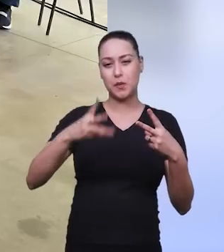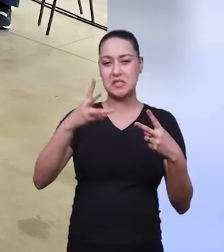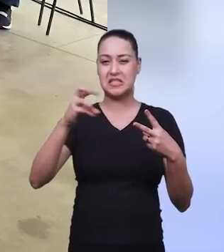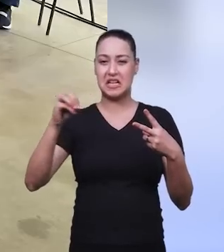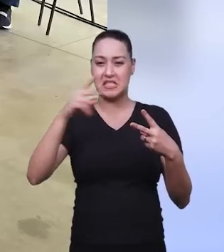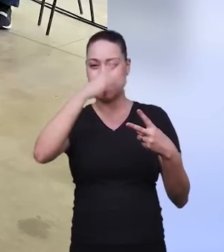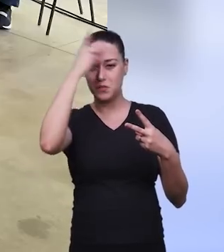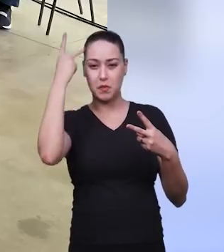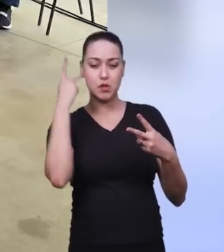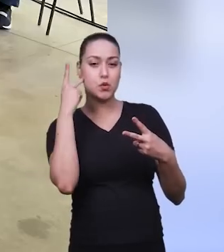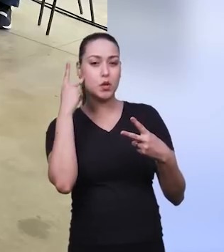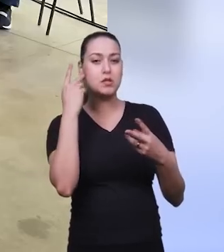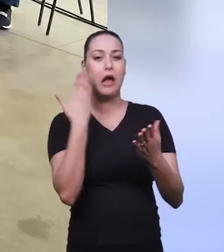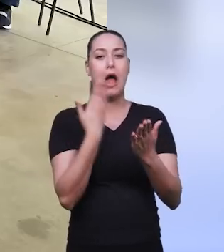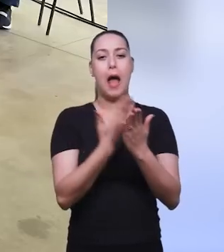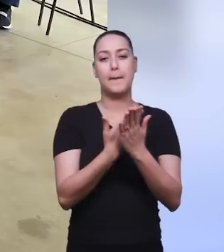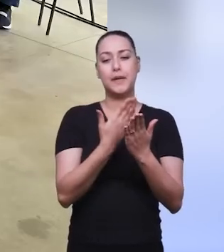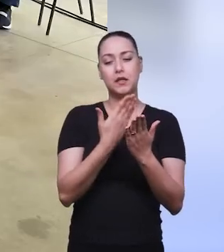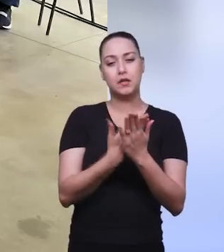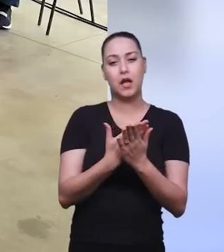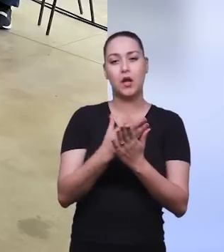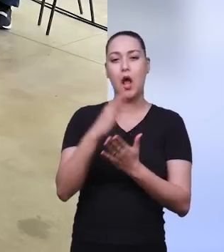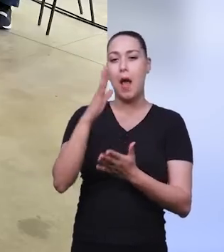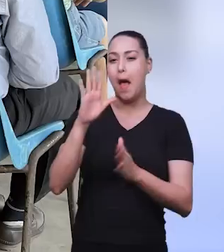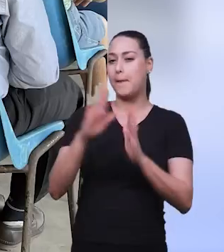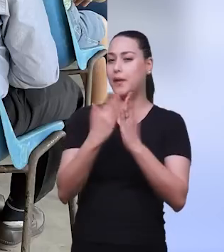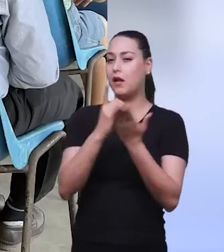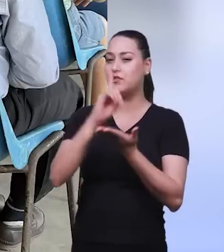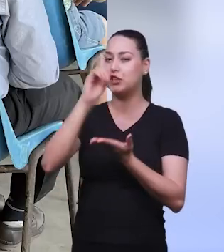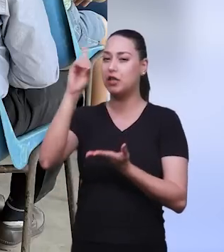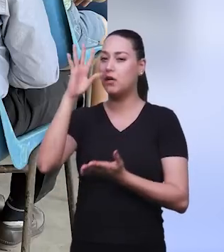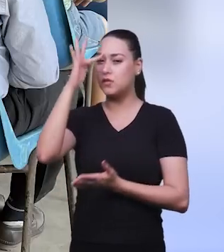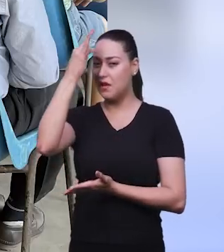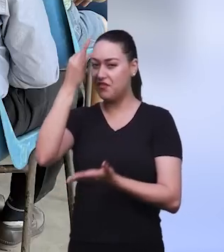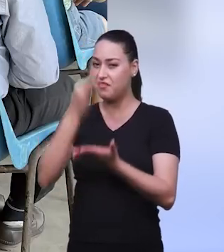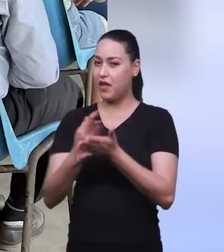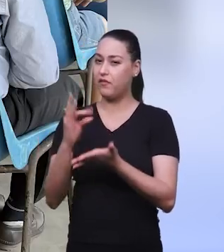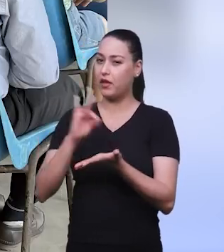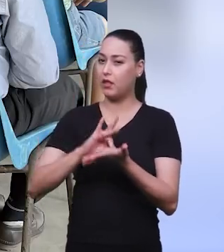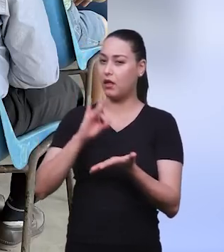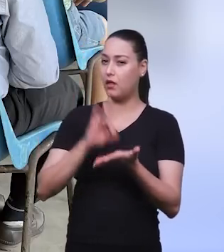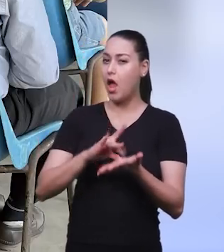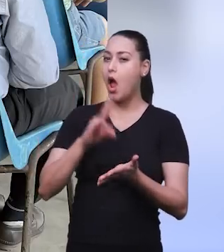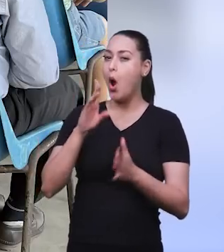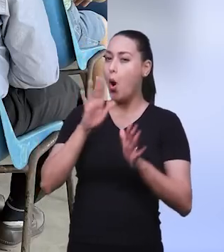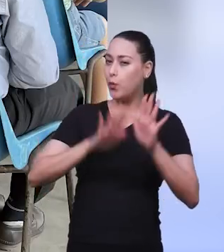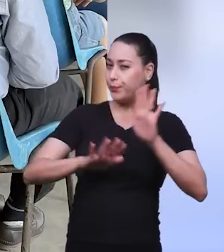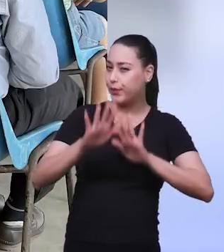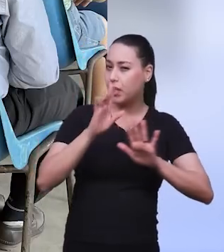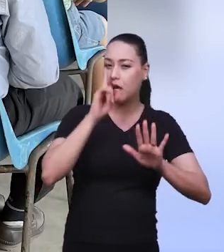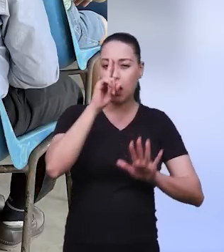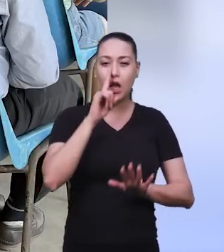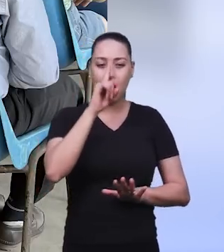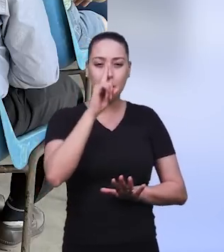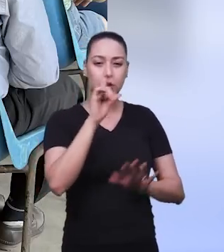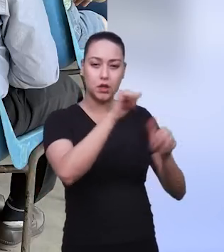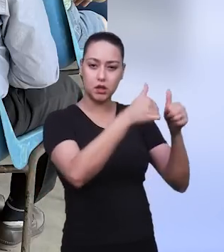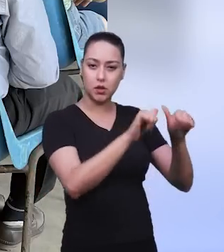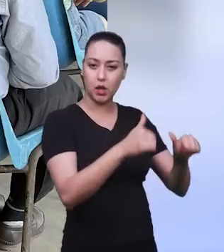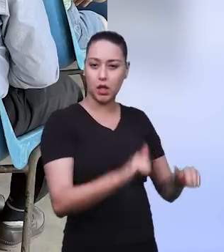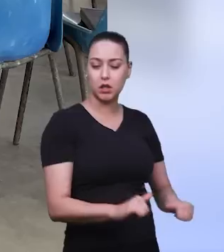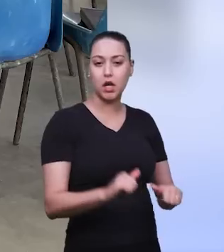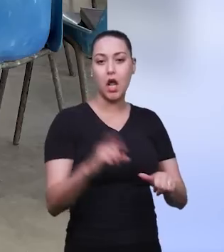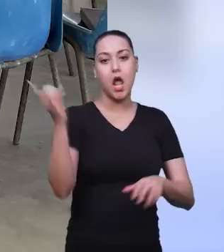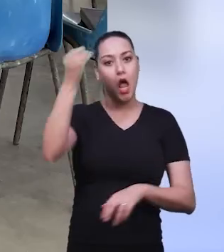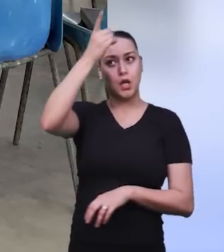presenciais sobre a palavra de Deus, a fé verdadeira, os perigos da idolatria e a riqueza dos dons